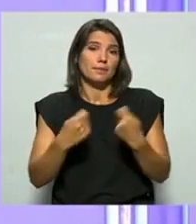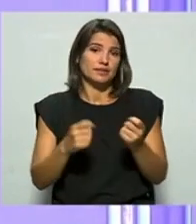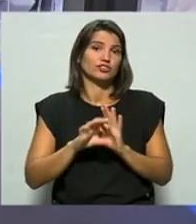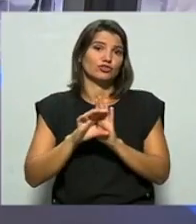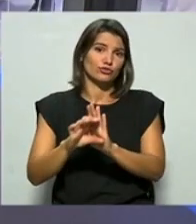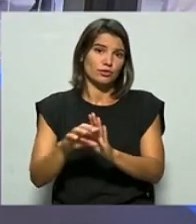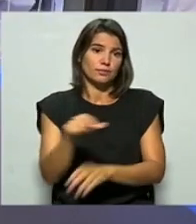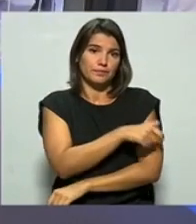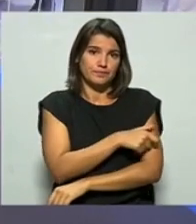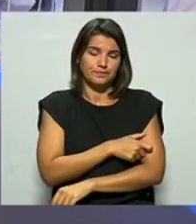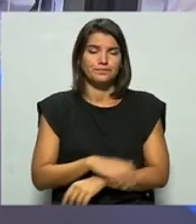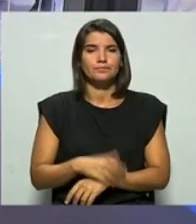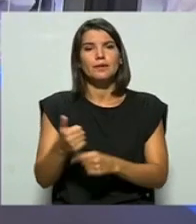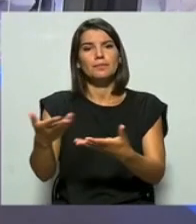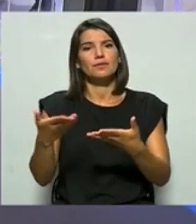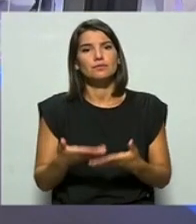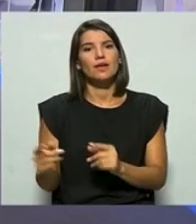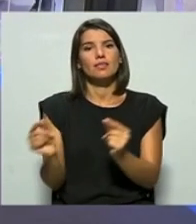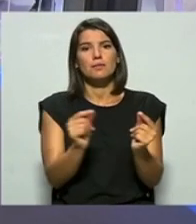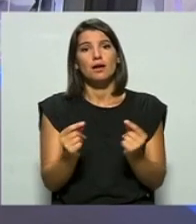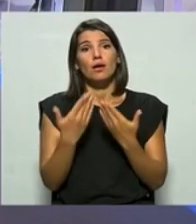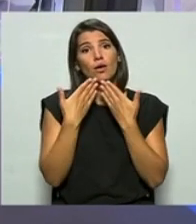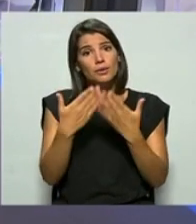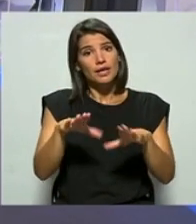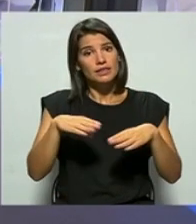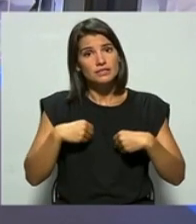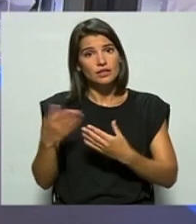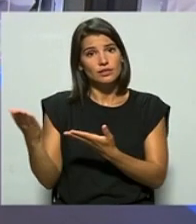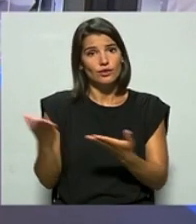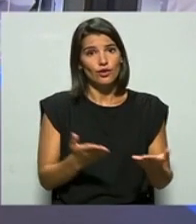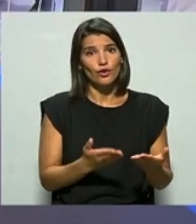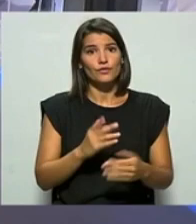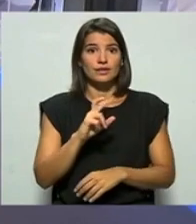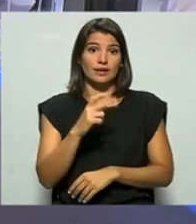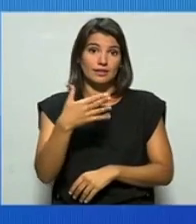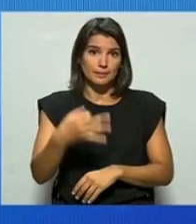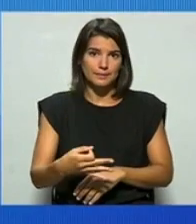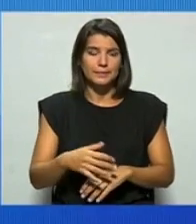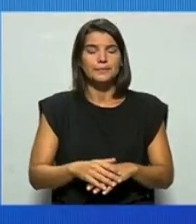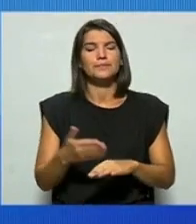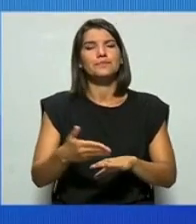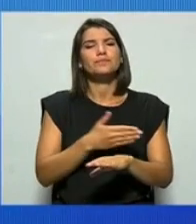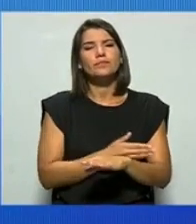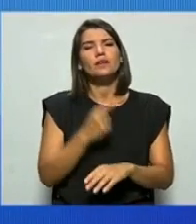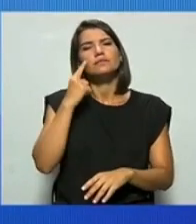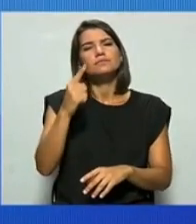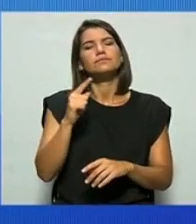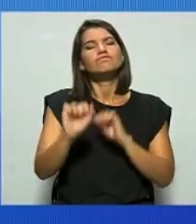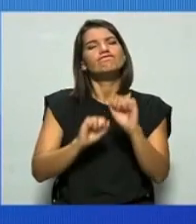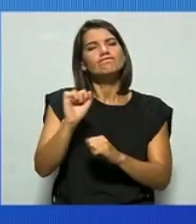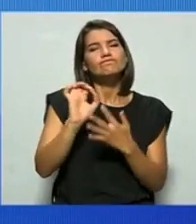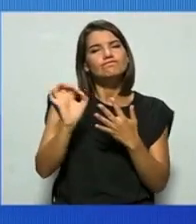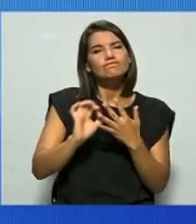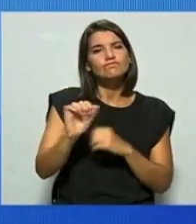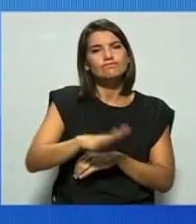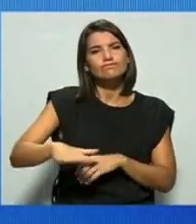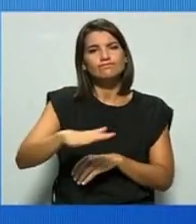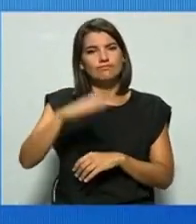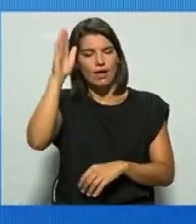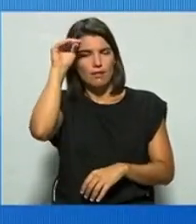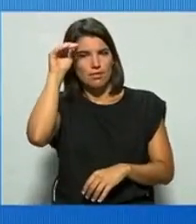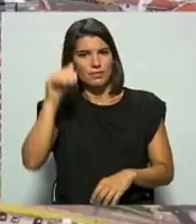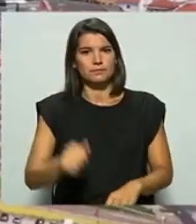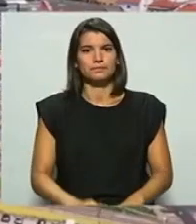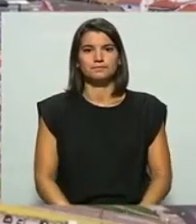bem-vindos ao debate Obrigado por aceitarem o convite da RTP antes um retrato o breve do concelho de